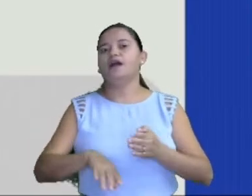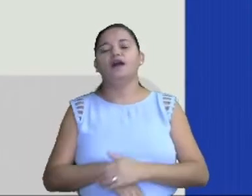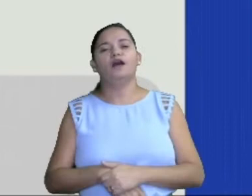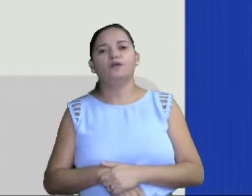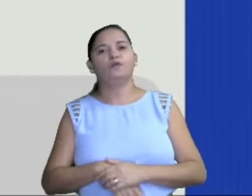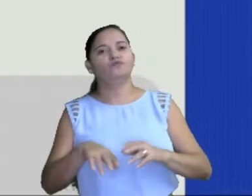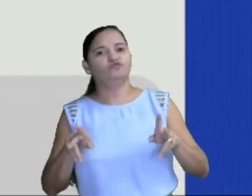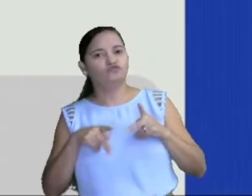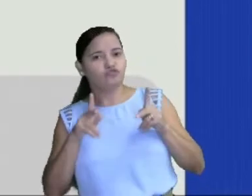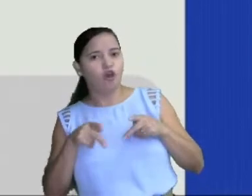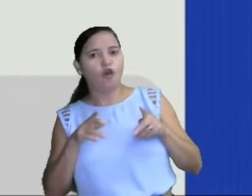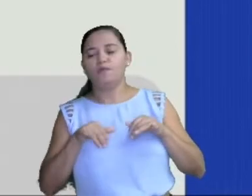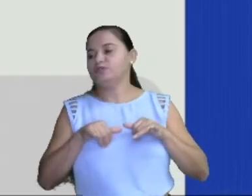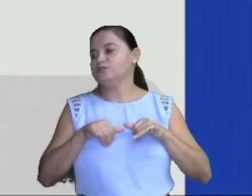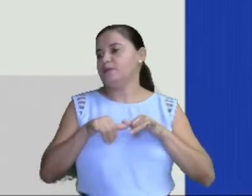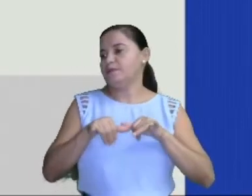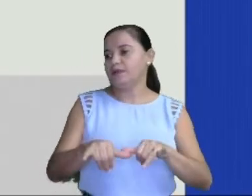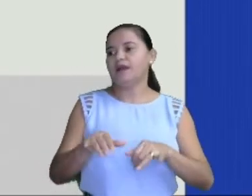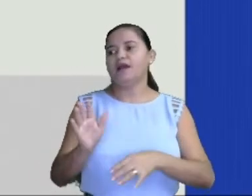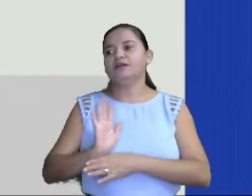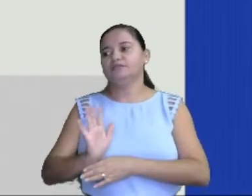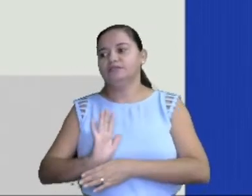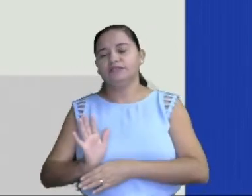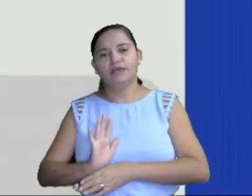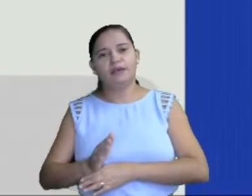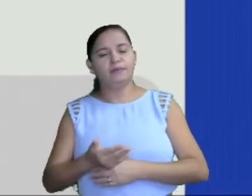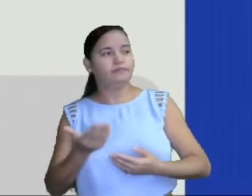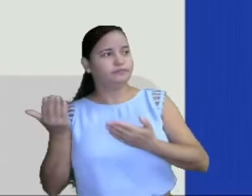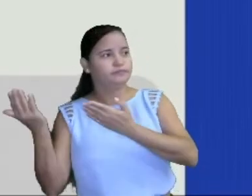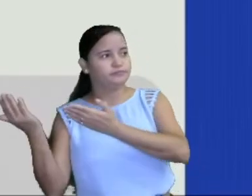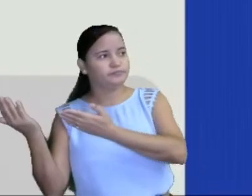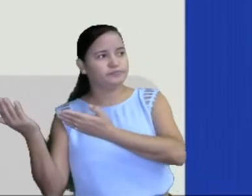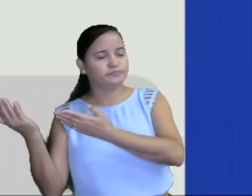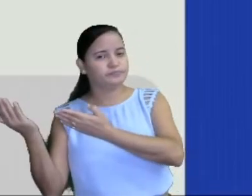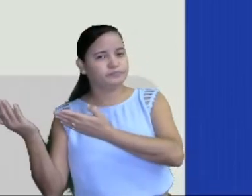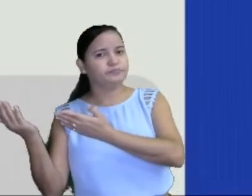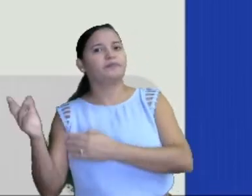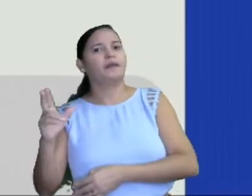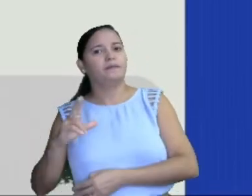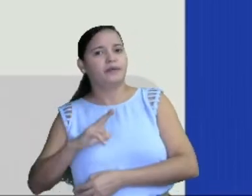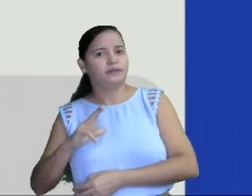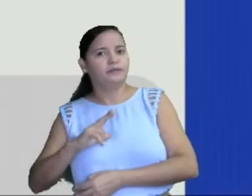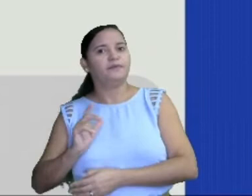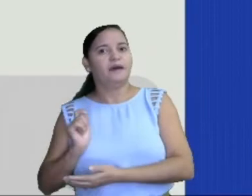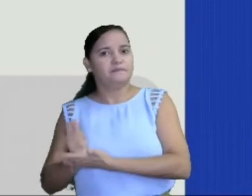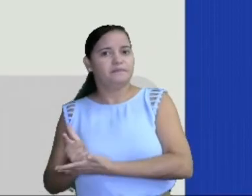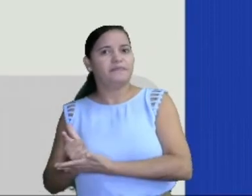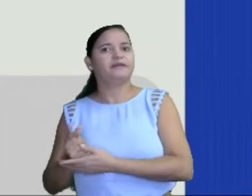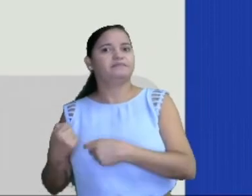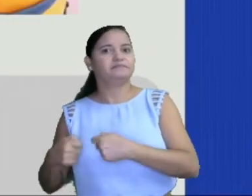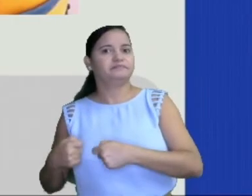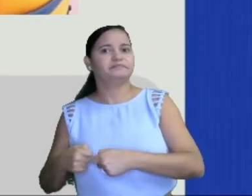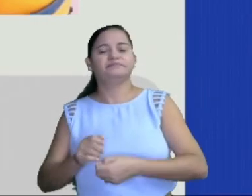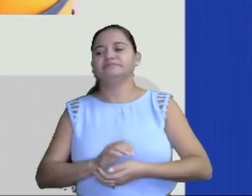centers, supermercados, cinema. Tem algumas imagens mostrando esses espaços